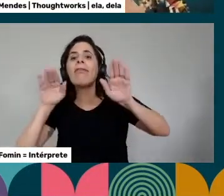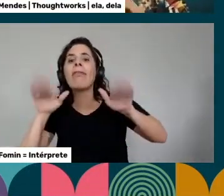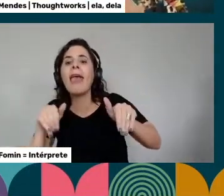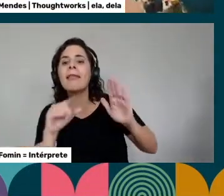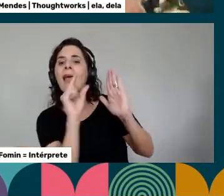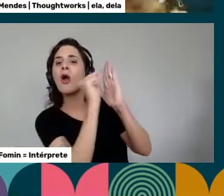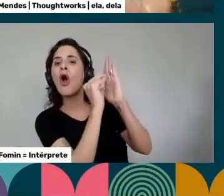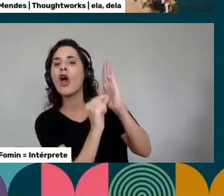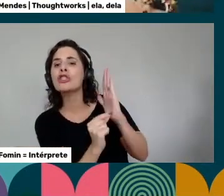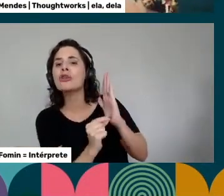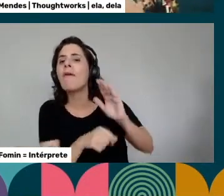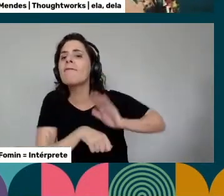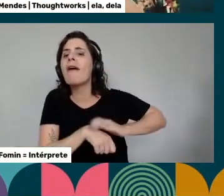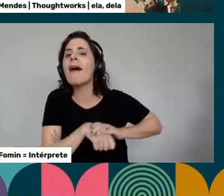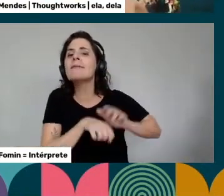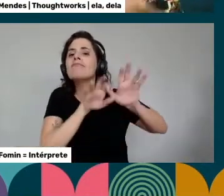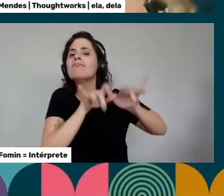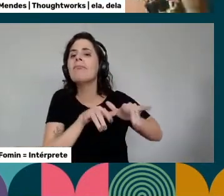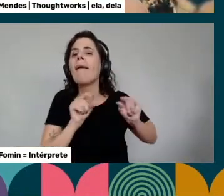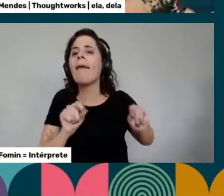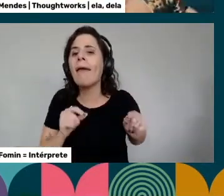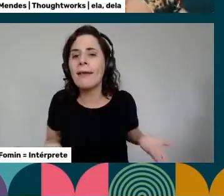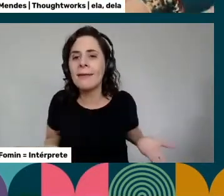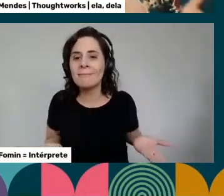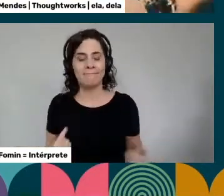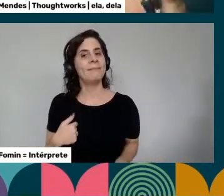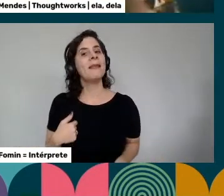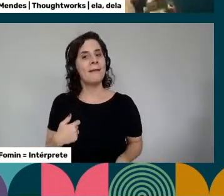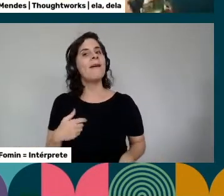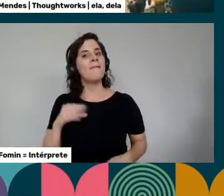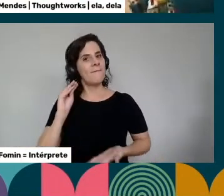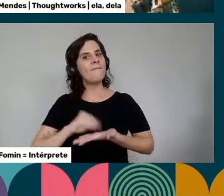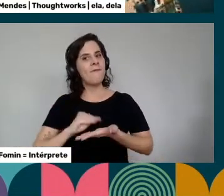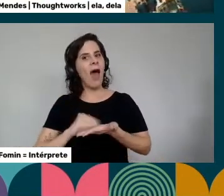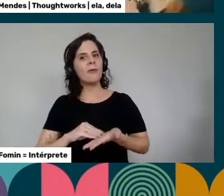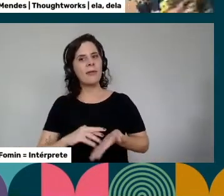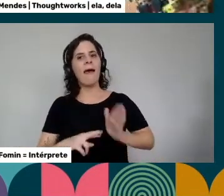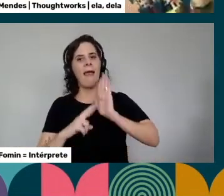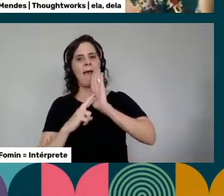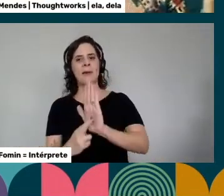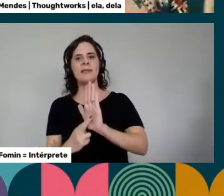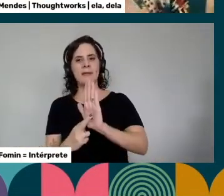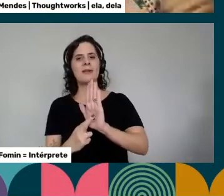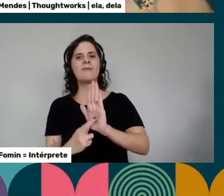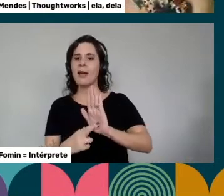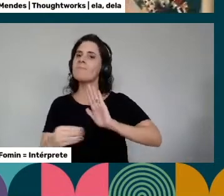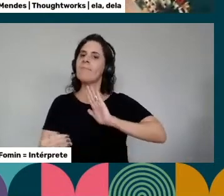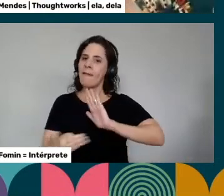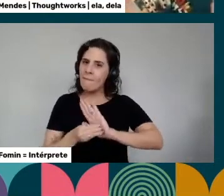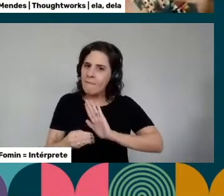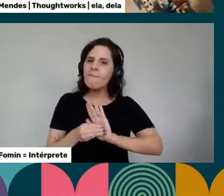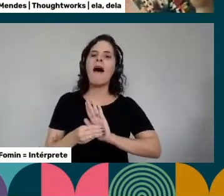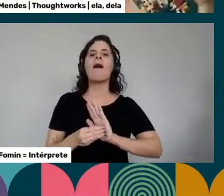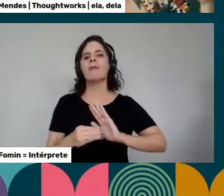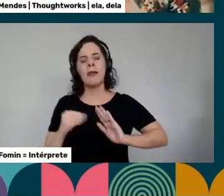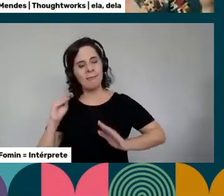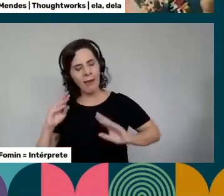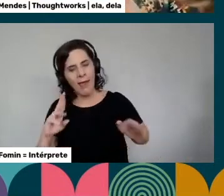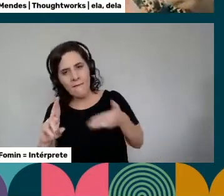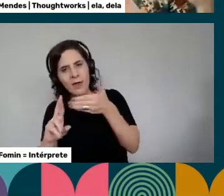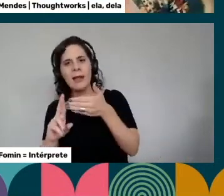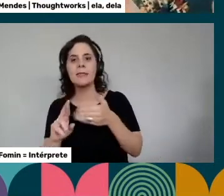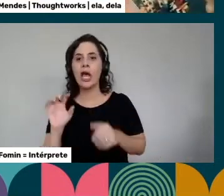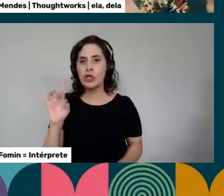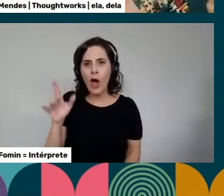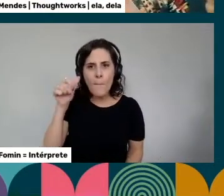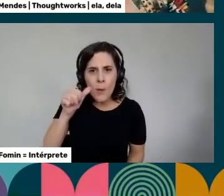que esse grupo é subrepresentado. Não só a questão de mulheres negras, mas pessoas negras em geral, que daqui a pouco o Kleber